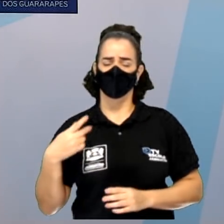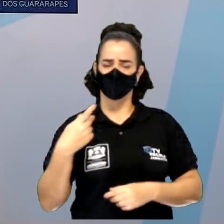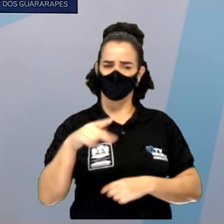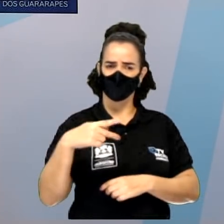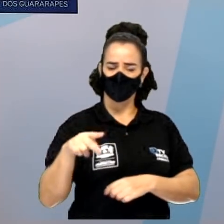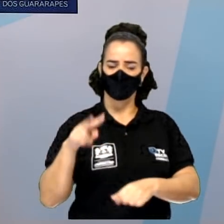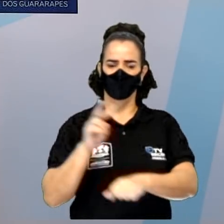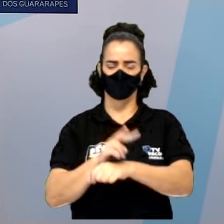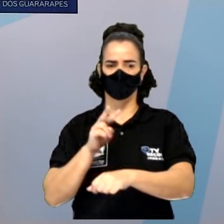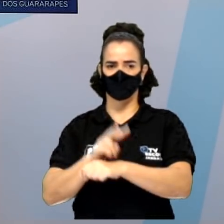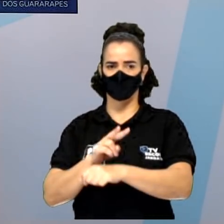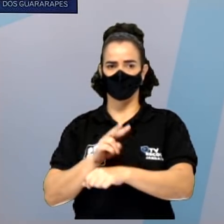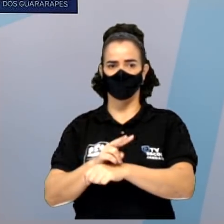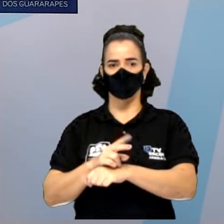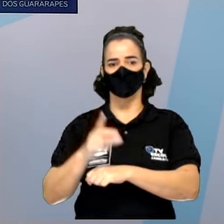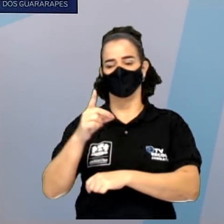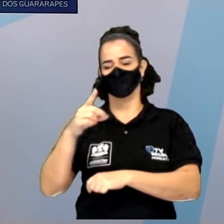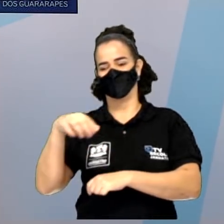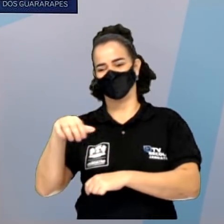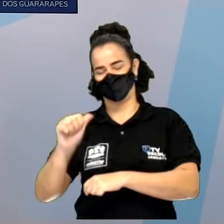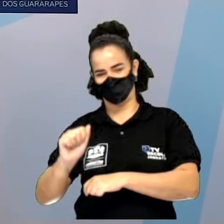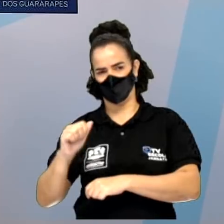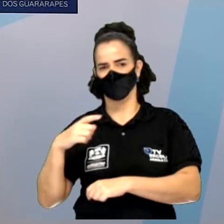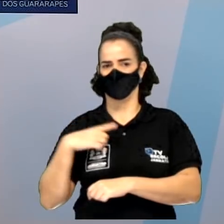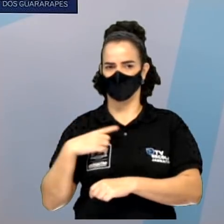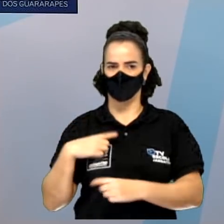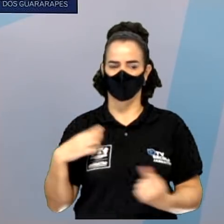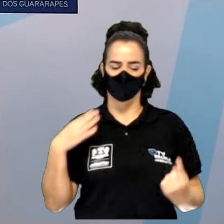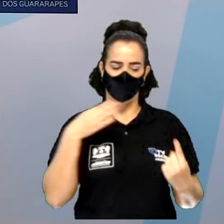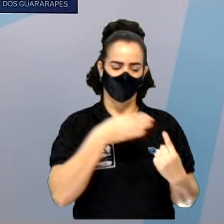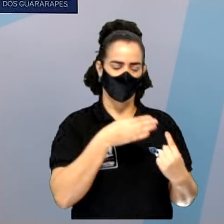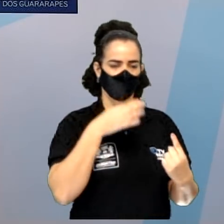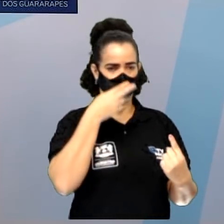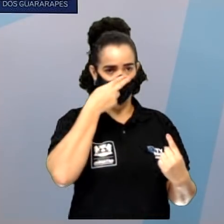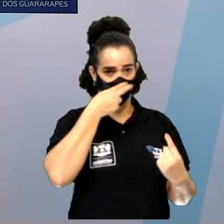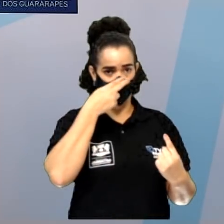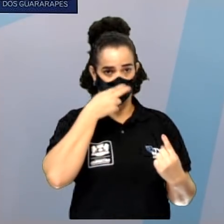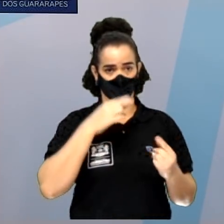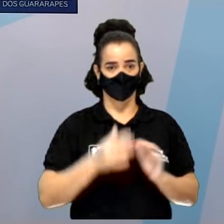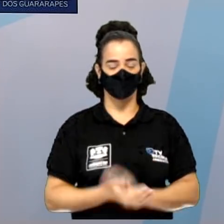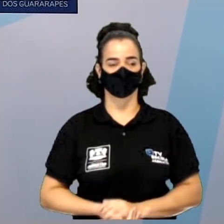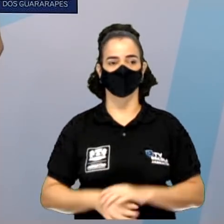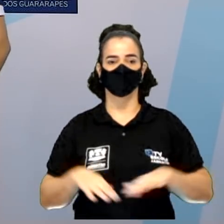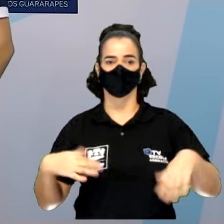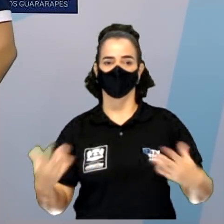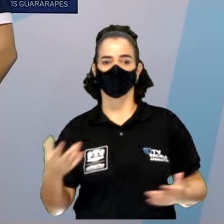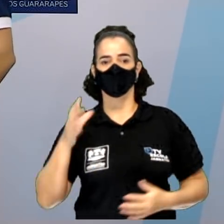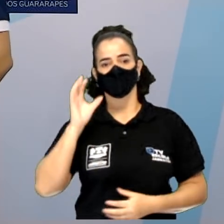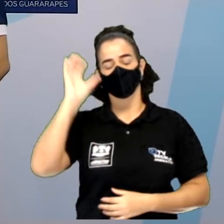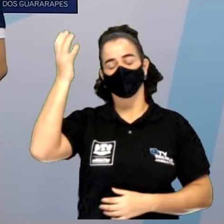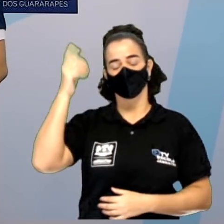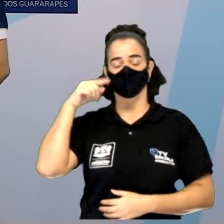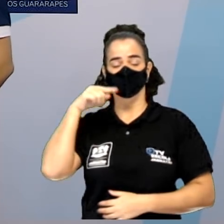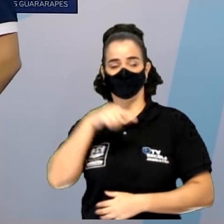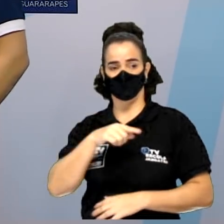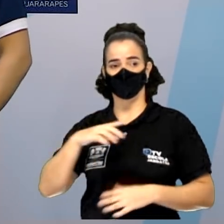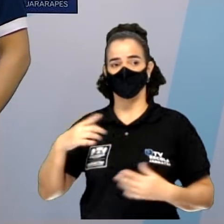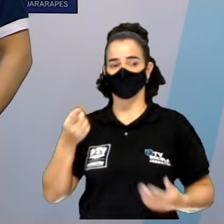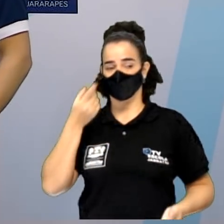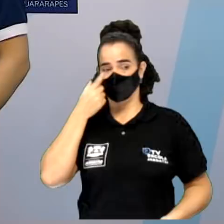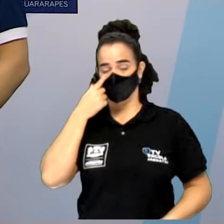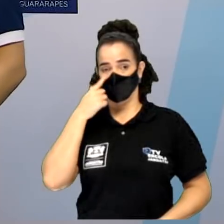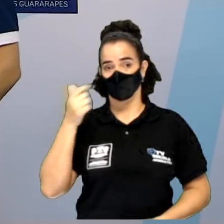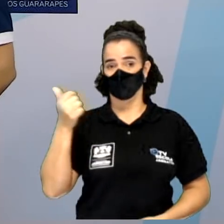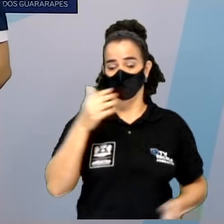da protegida possuem o mesmo referente. Bom, pessoal, para a gente resolver isso aí, vamos dar uma olhadinha aqui nessa